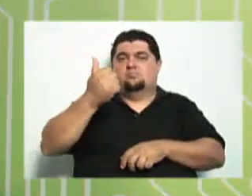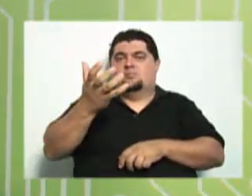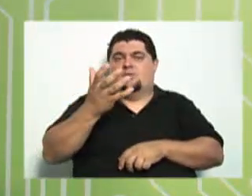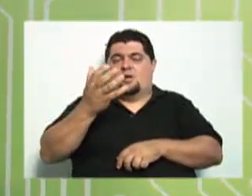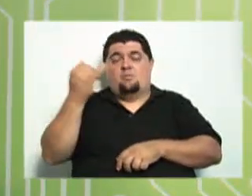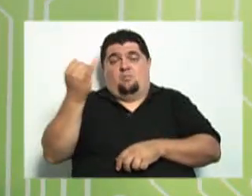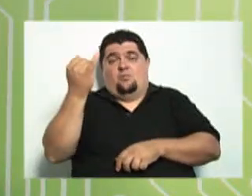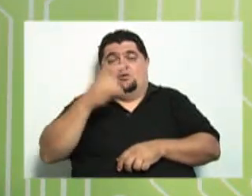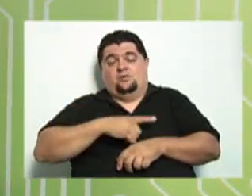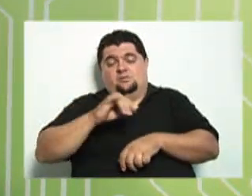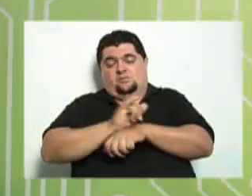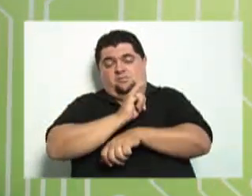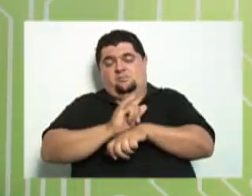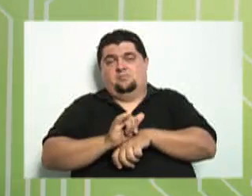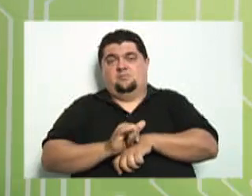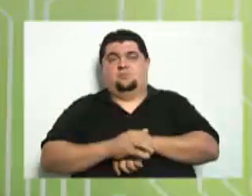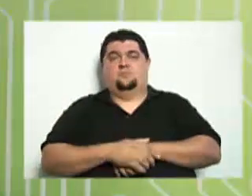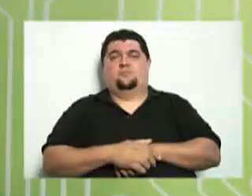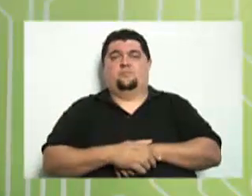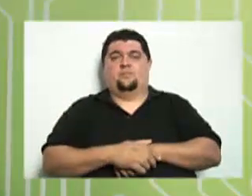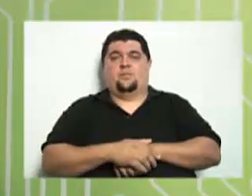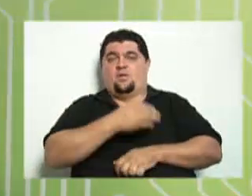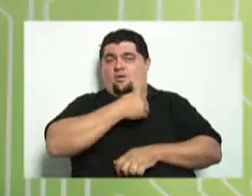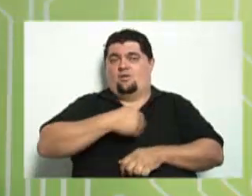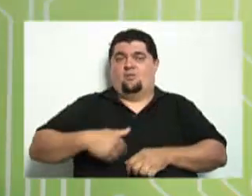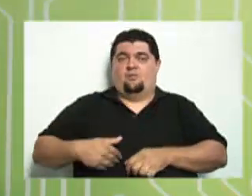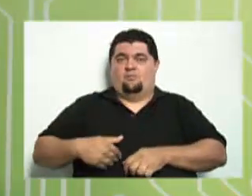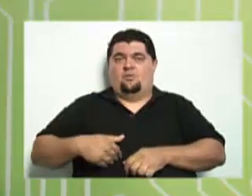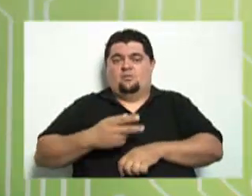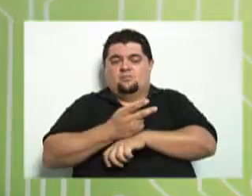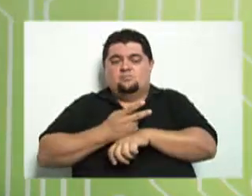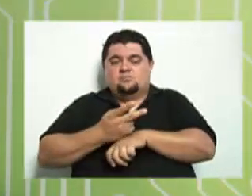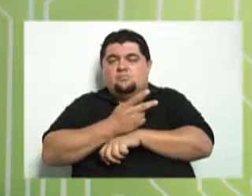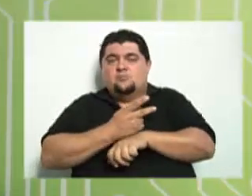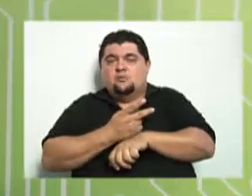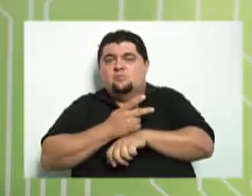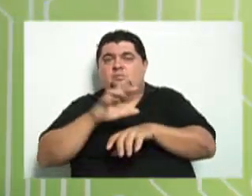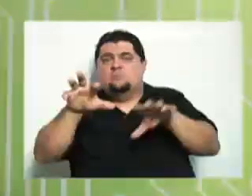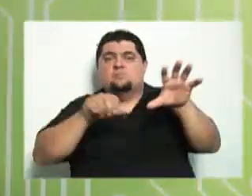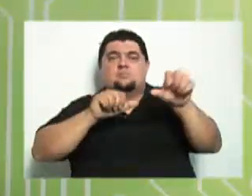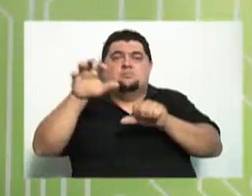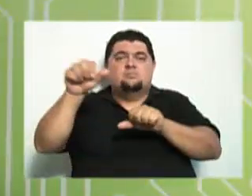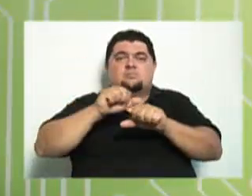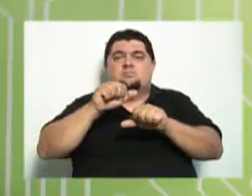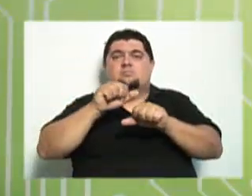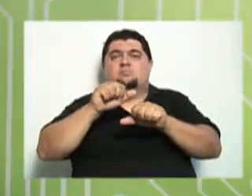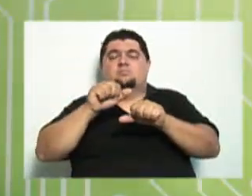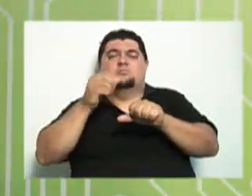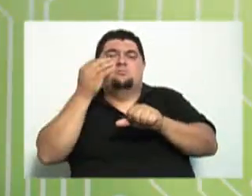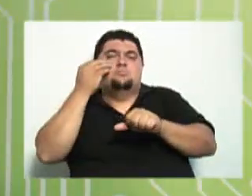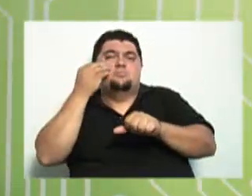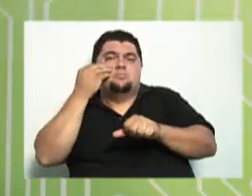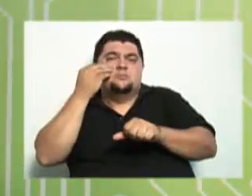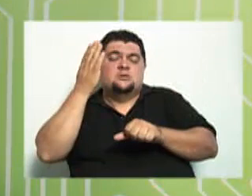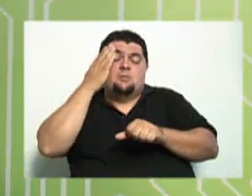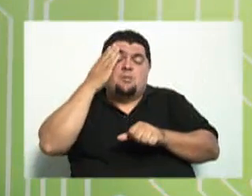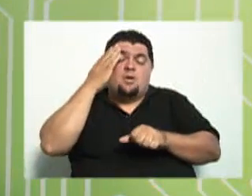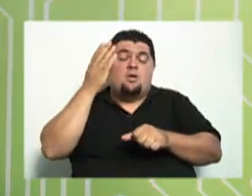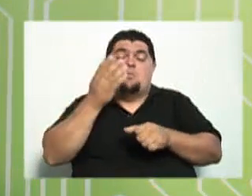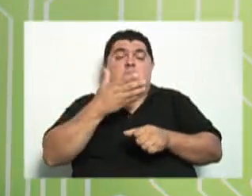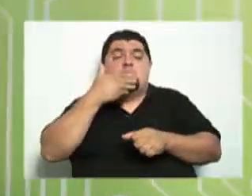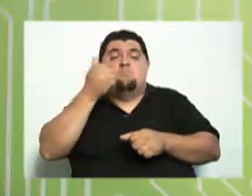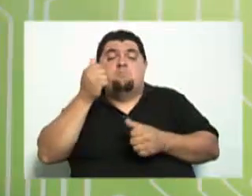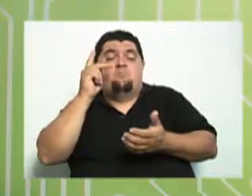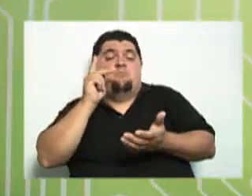essa estratégia. Por isso que nossos governos normalmente buscam mapear nossas potencialidades